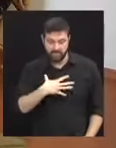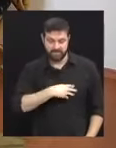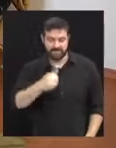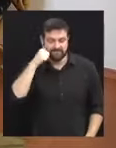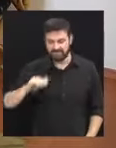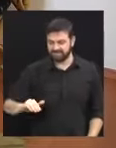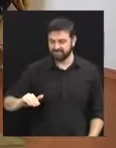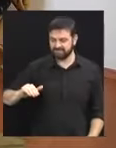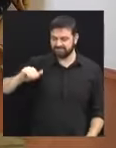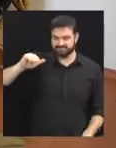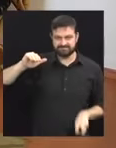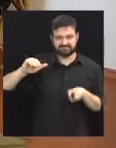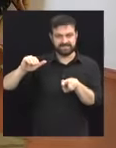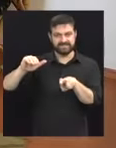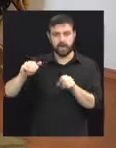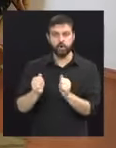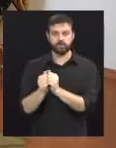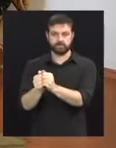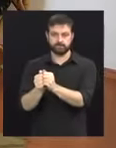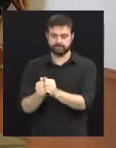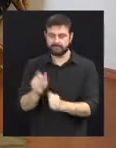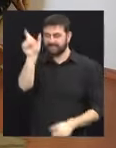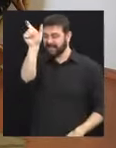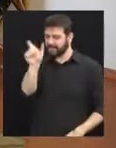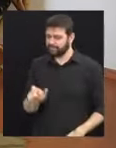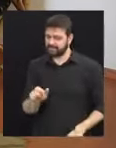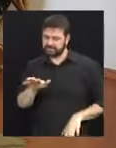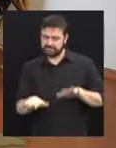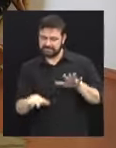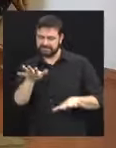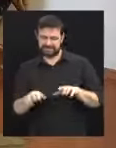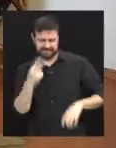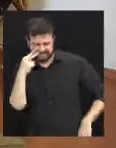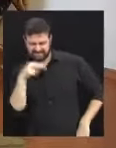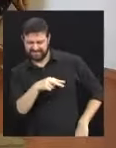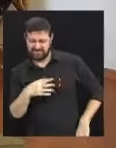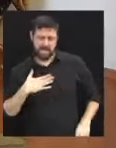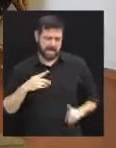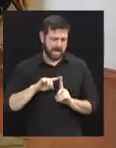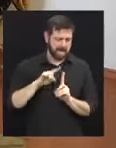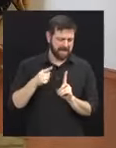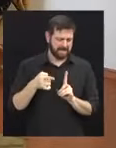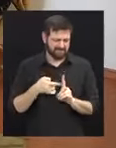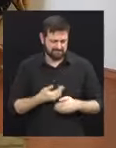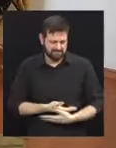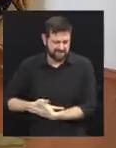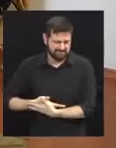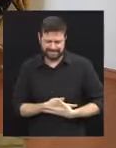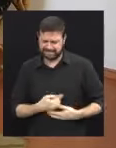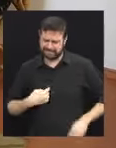se adapta. O ser humano é que às vezes fica procurando empecilhos porque a vida muda muito quando vem uma